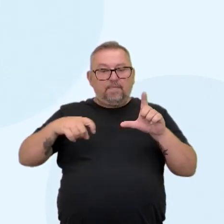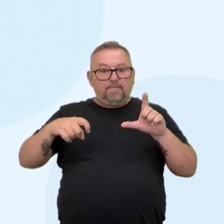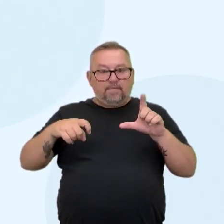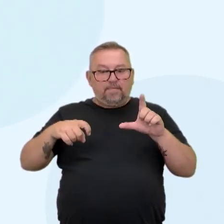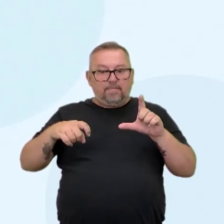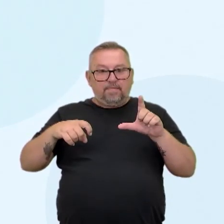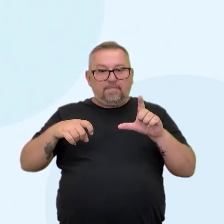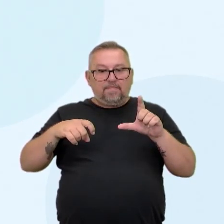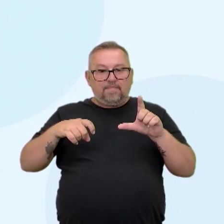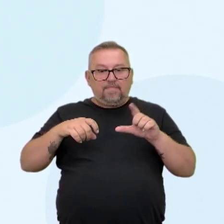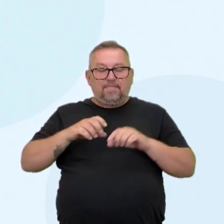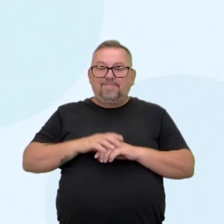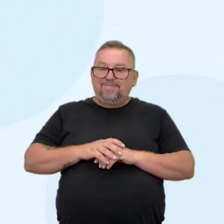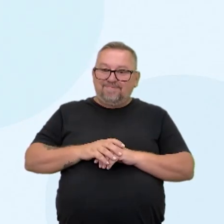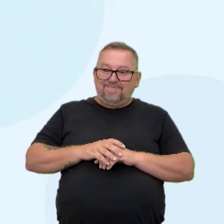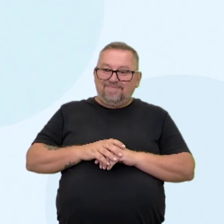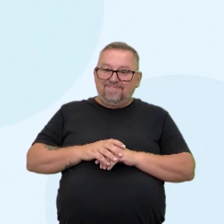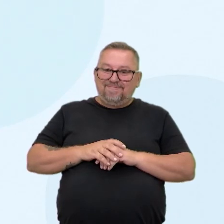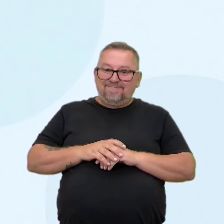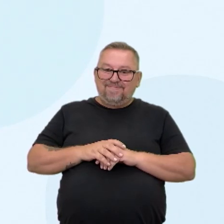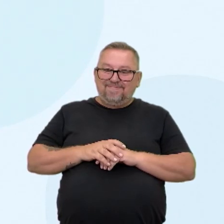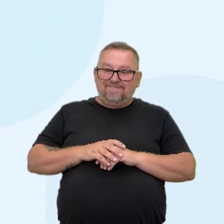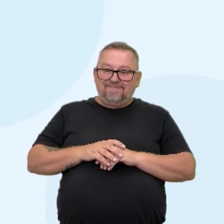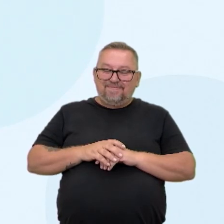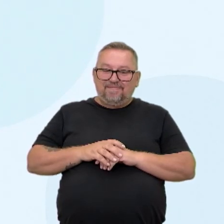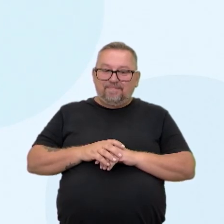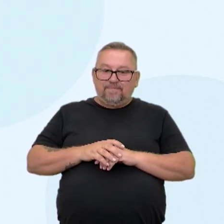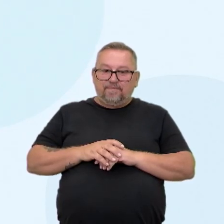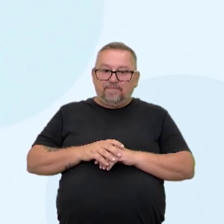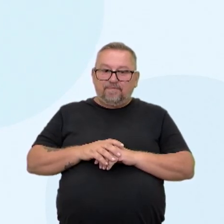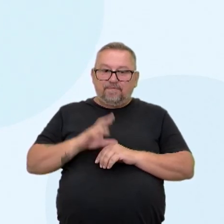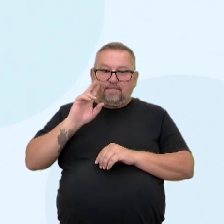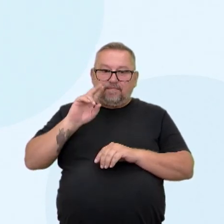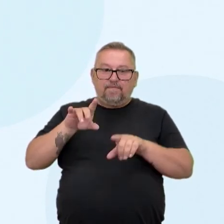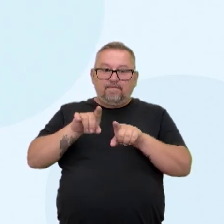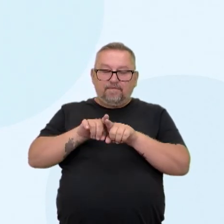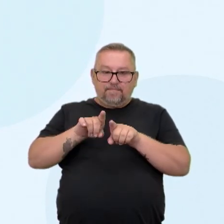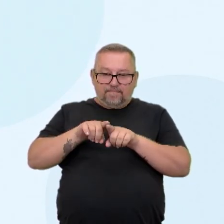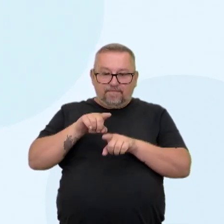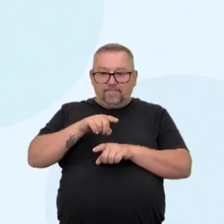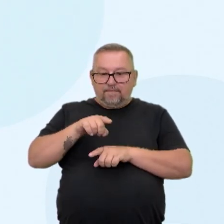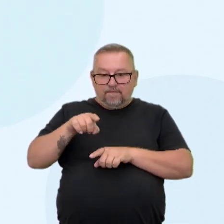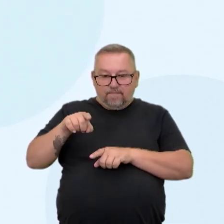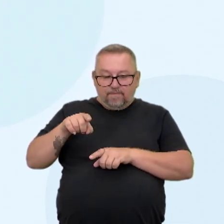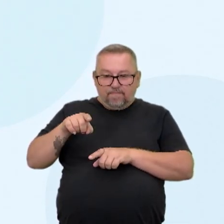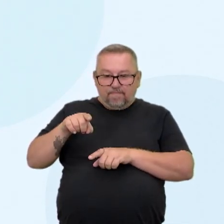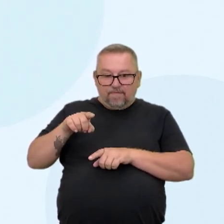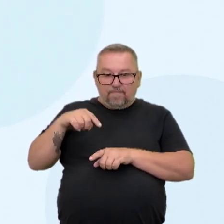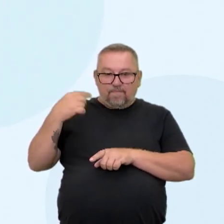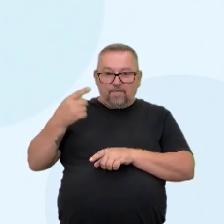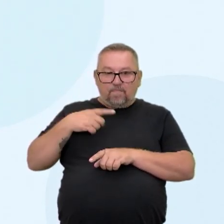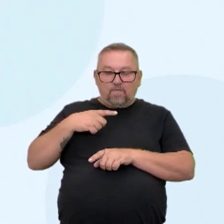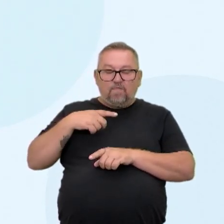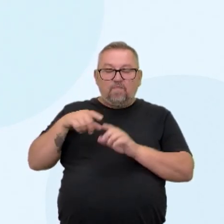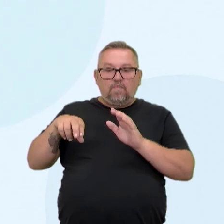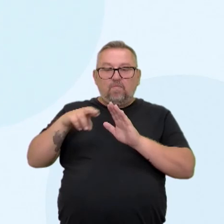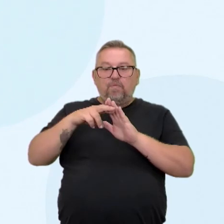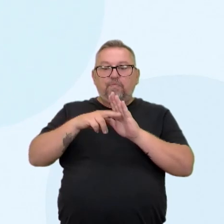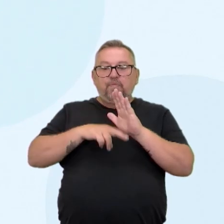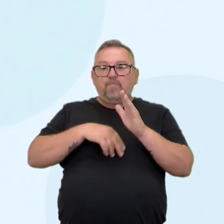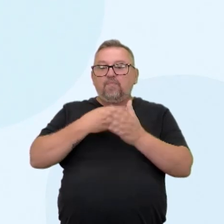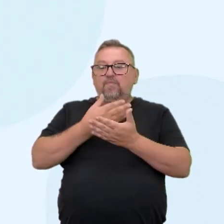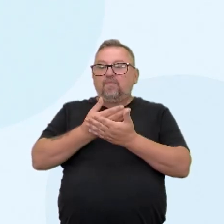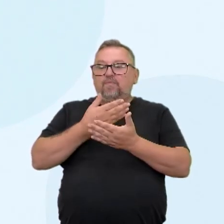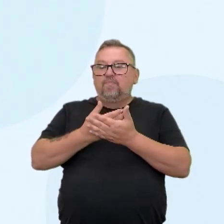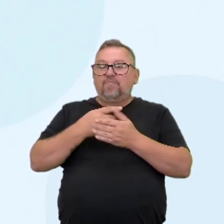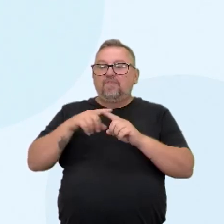nascimento da ciência moderna deixe para vocês também o nosso O estudante